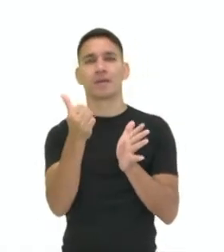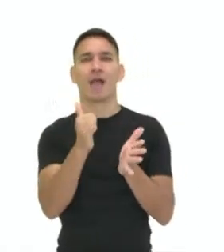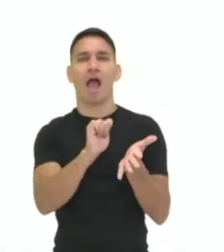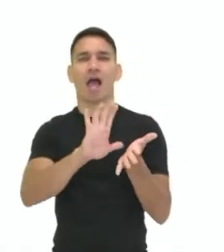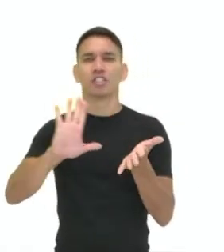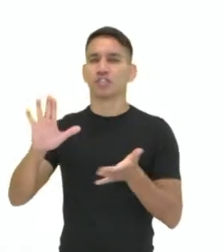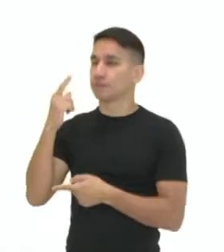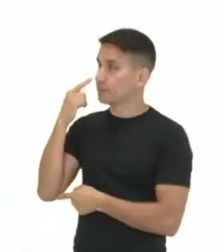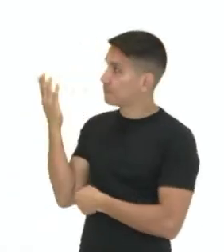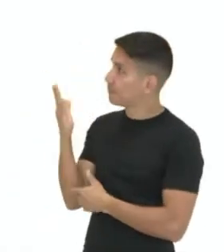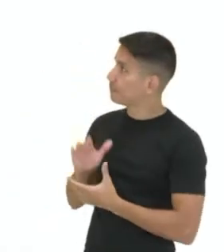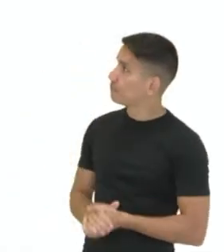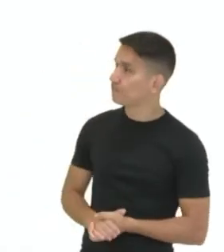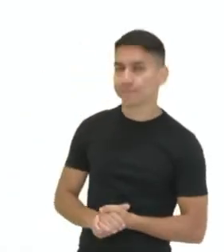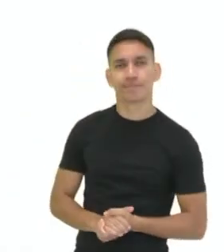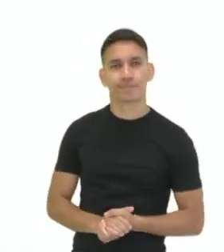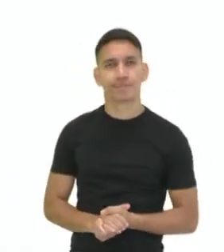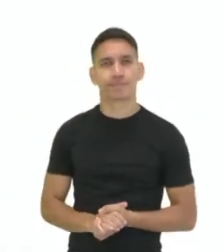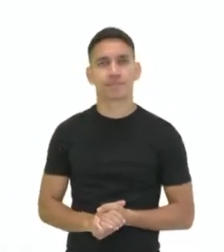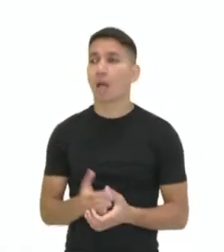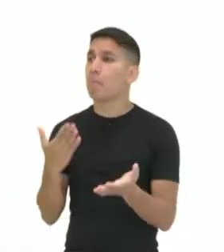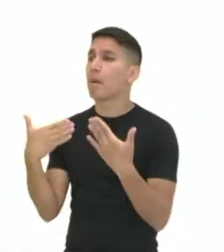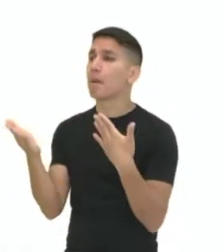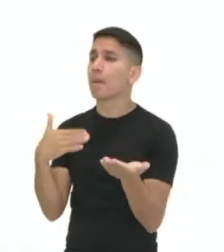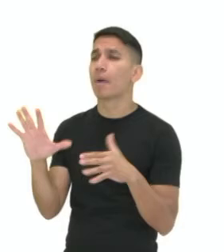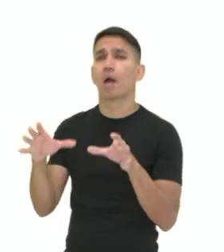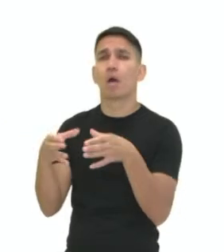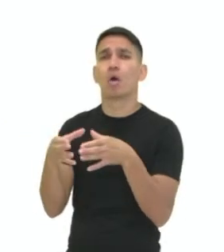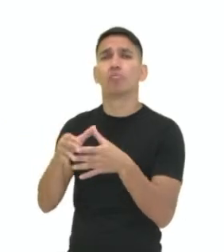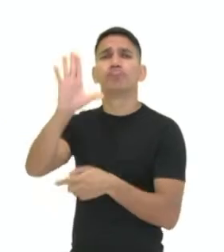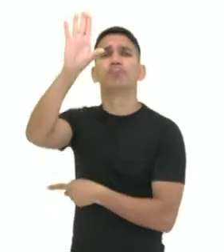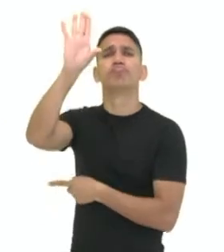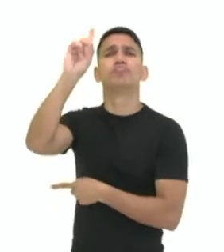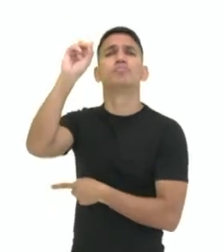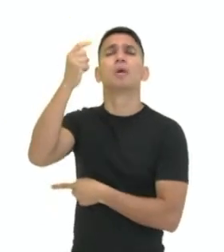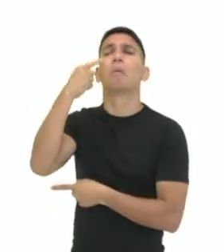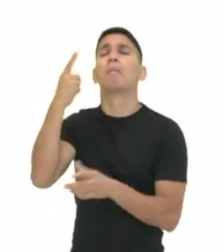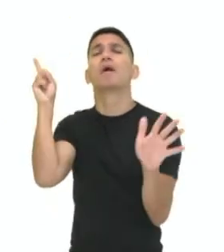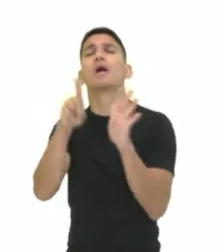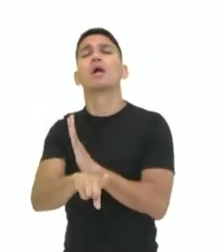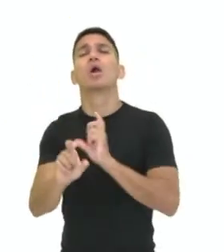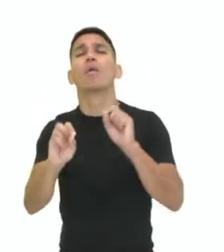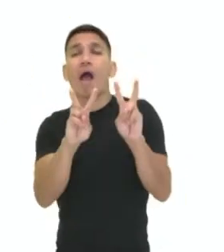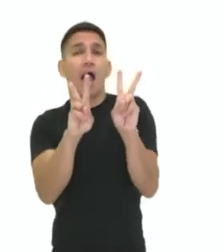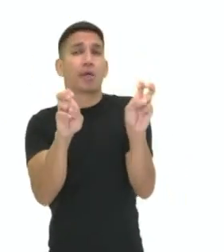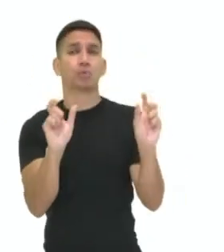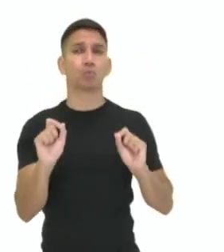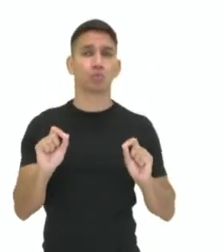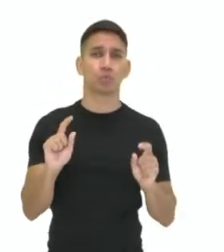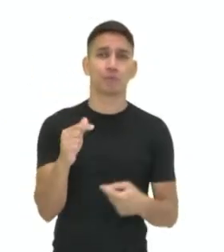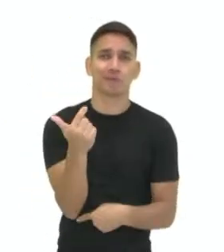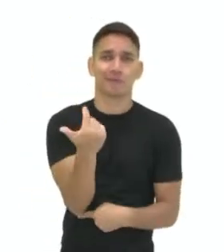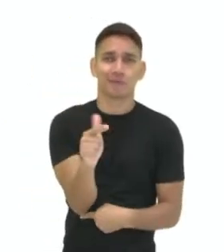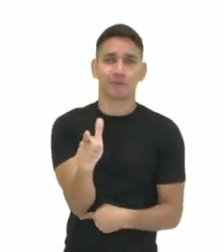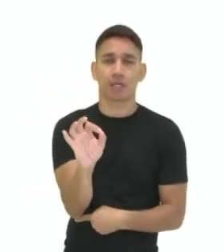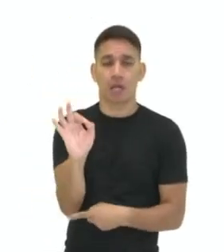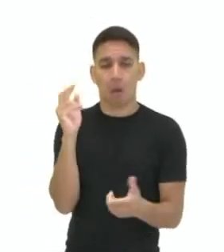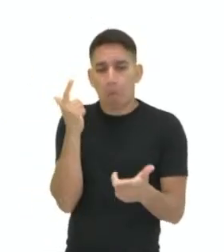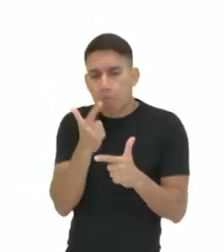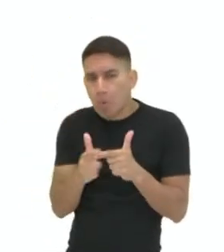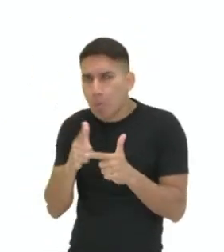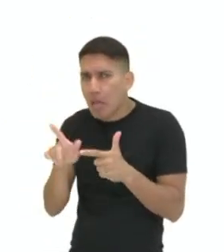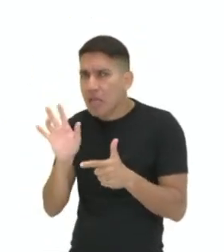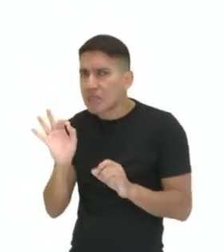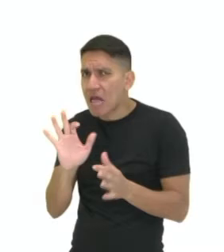Num debate em sala de aula, um colega do seu grupo levantou a mão, né, e sobre a questão de não termos jamais o problema de falta de